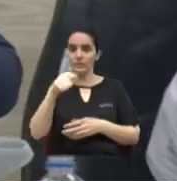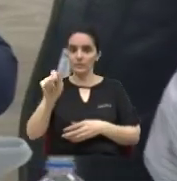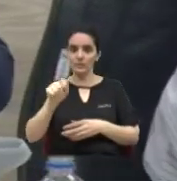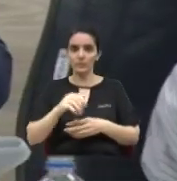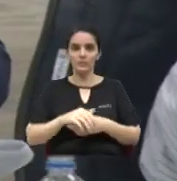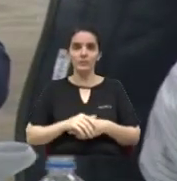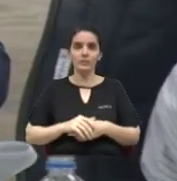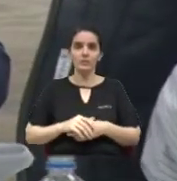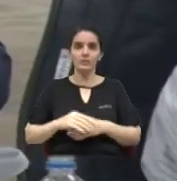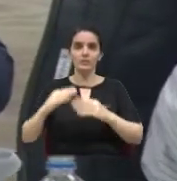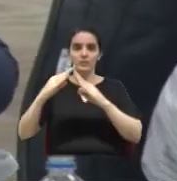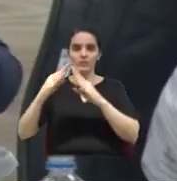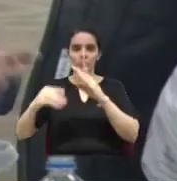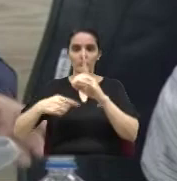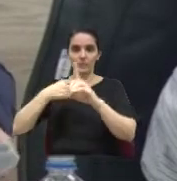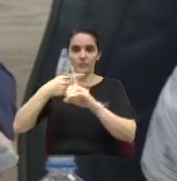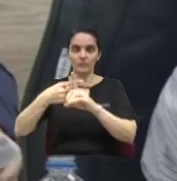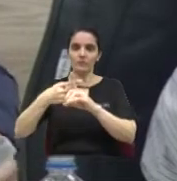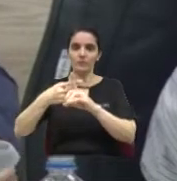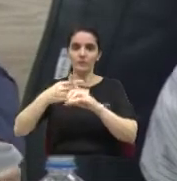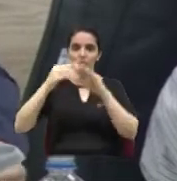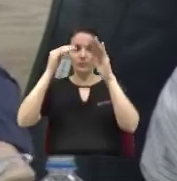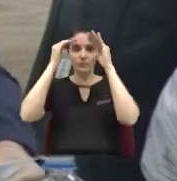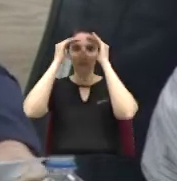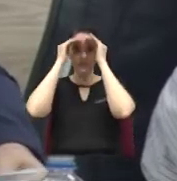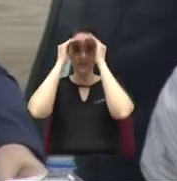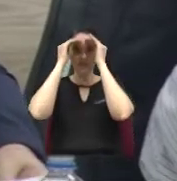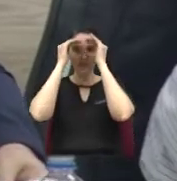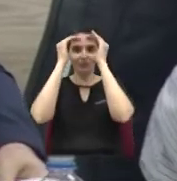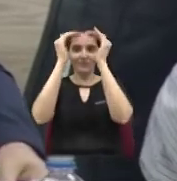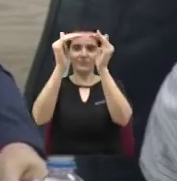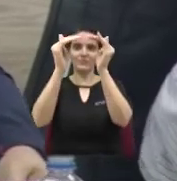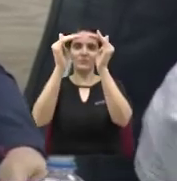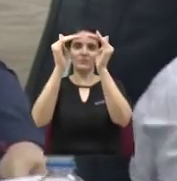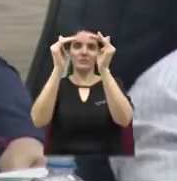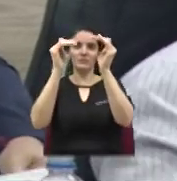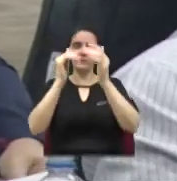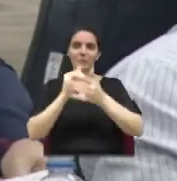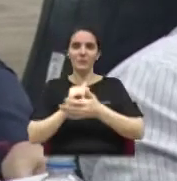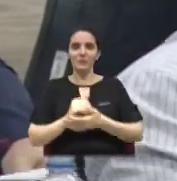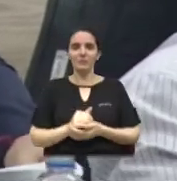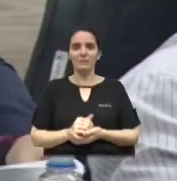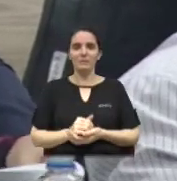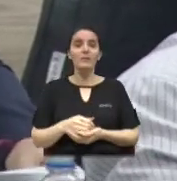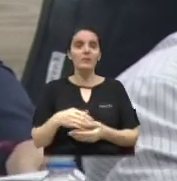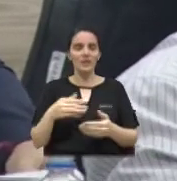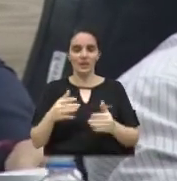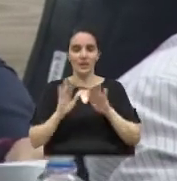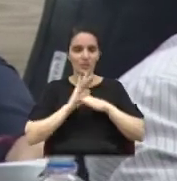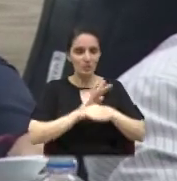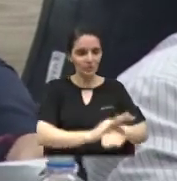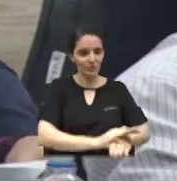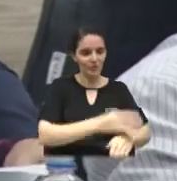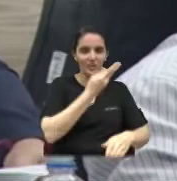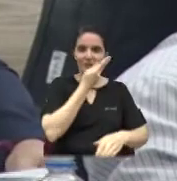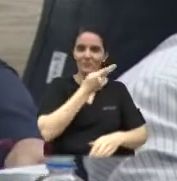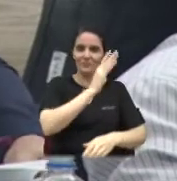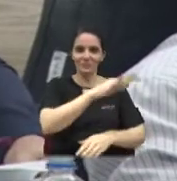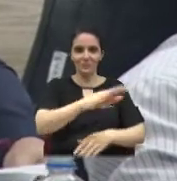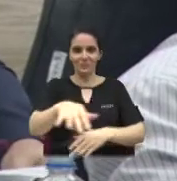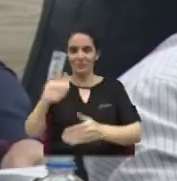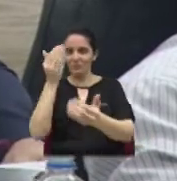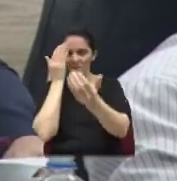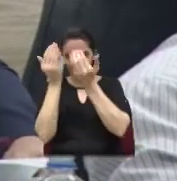Comunidade Cristo Te Chama. Então, assim, uma comunidade onde eles dão atendimento psicológico a crianças, fazem atendimento